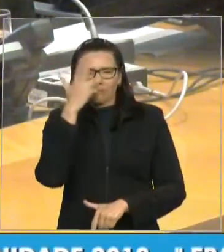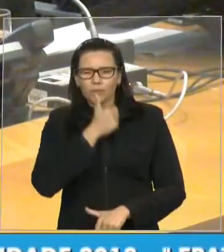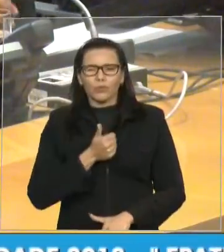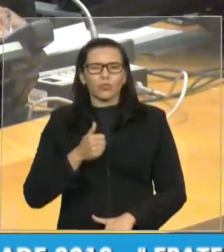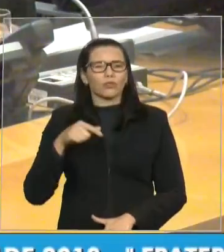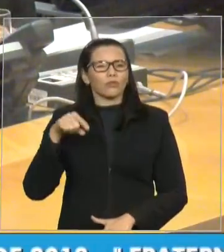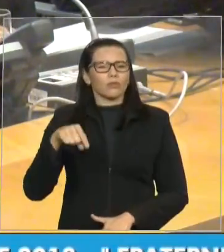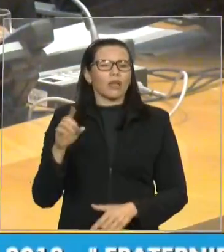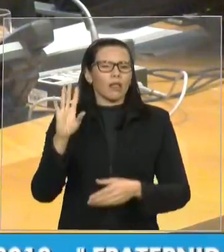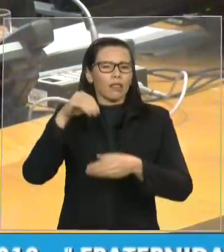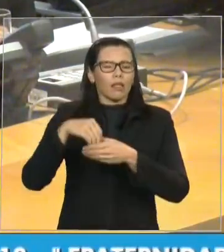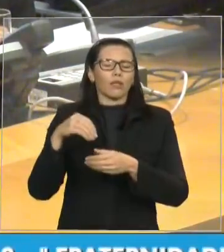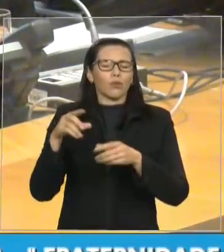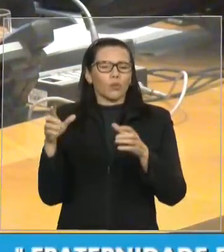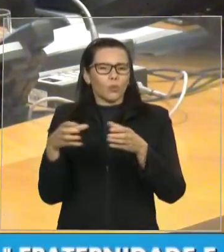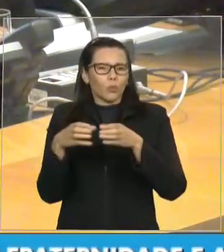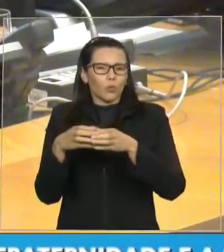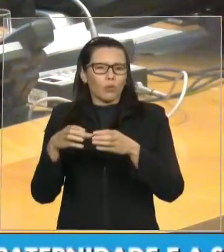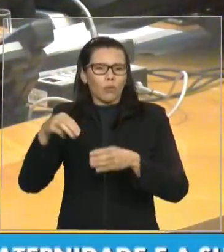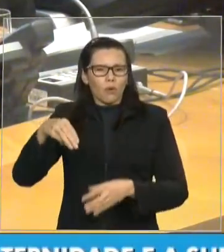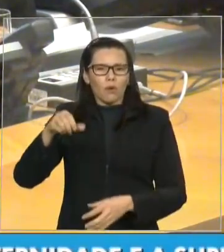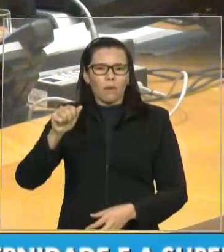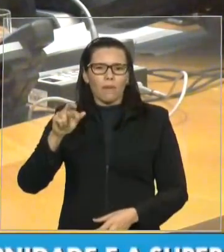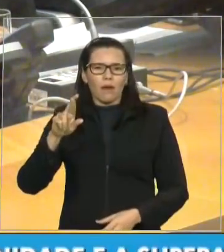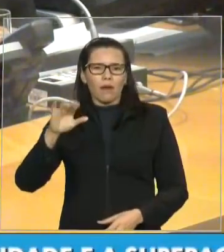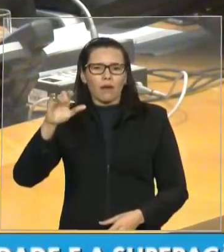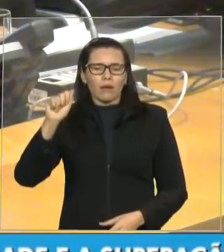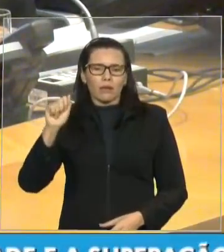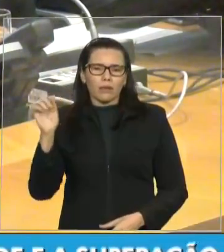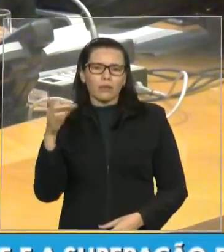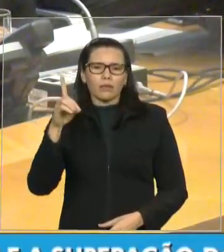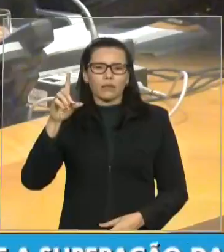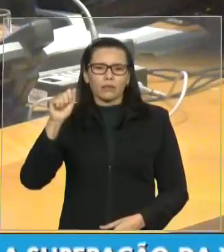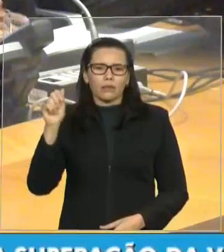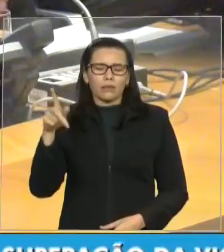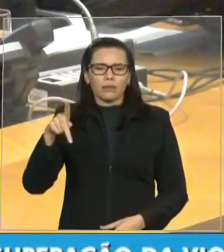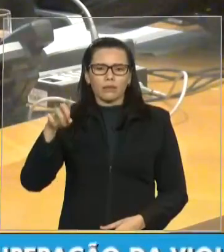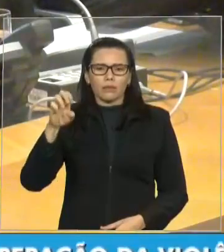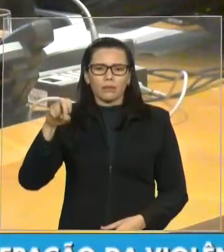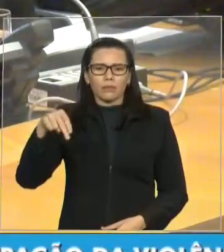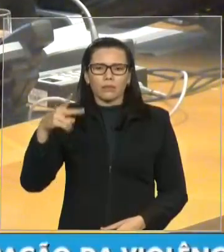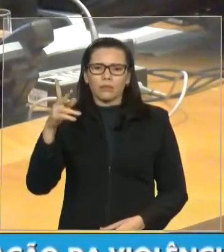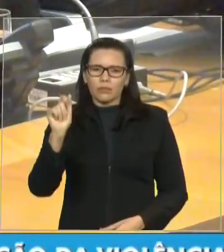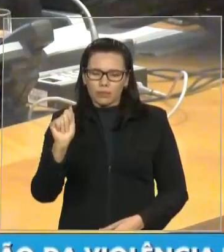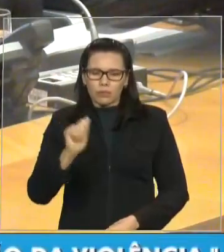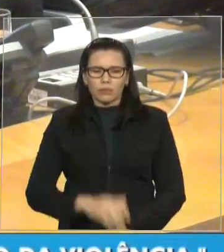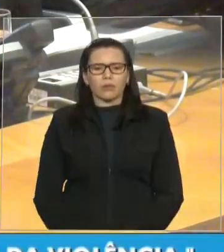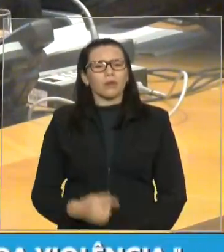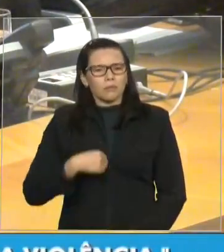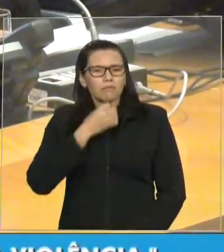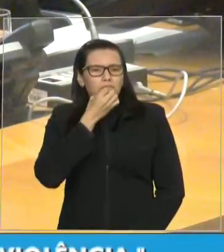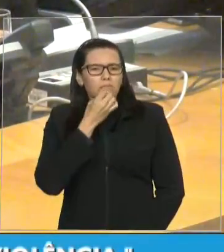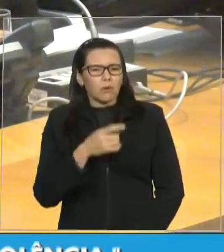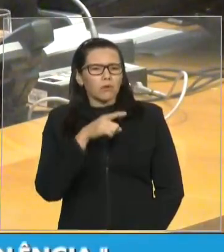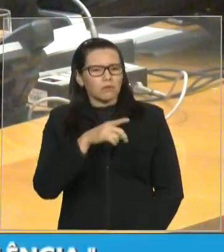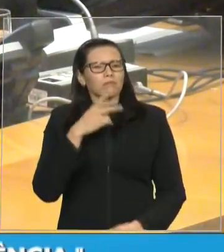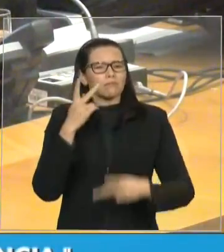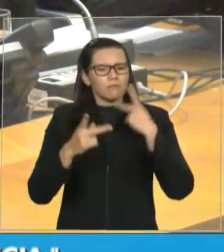do Maranhão um sinal de esperança. Isso é muito bom, saber que o Maranhão, que já foi tanto, né,